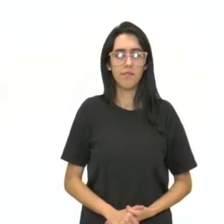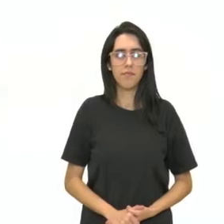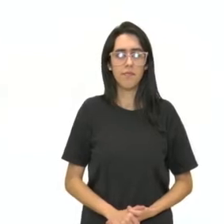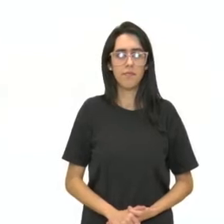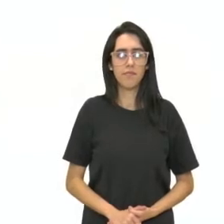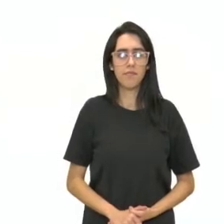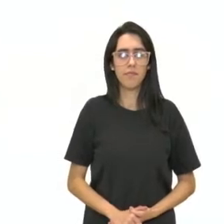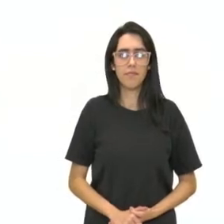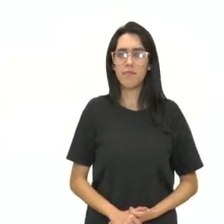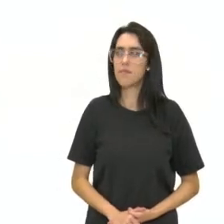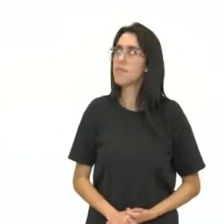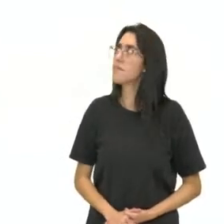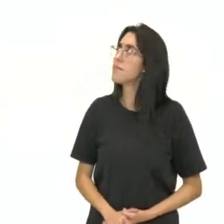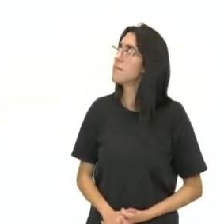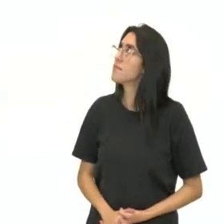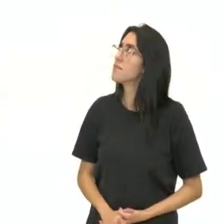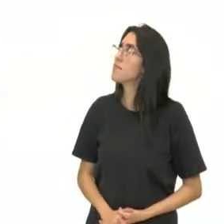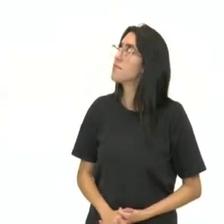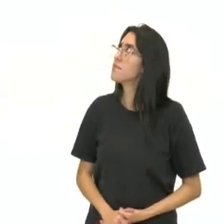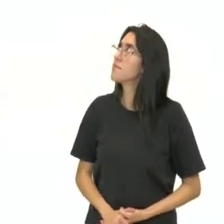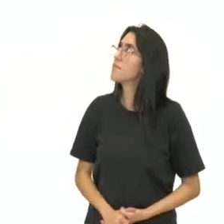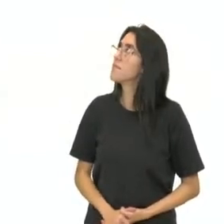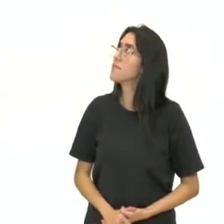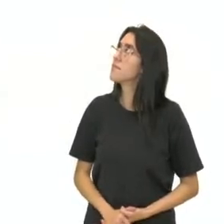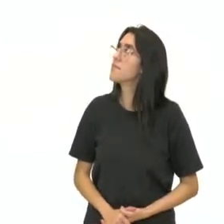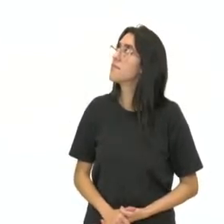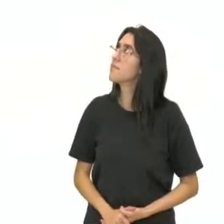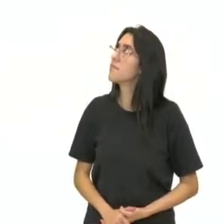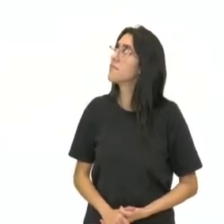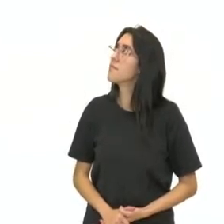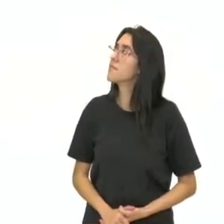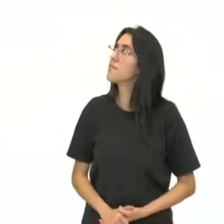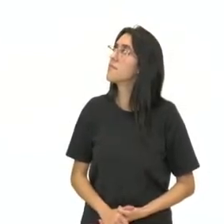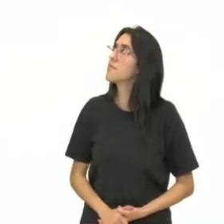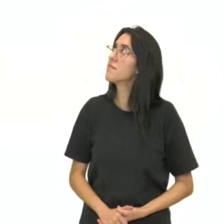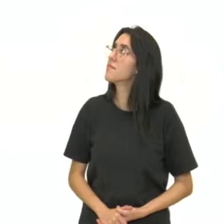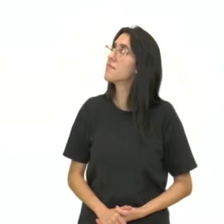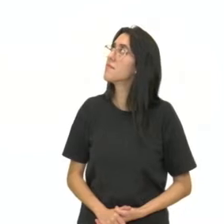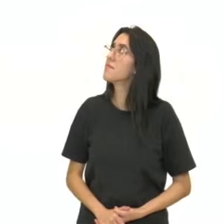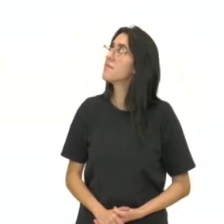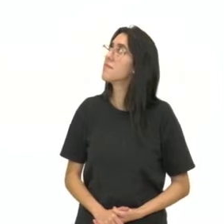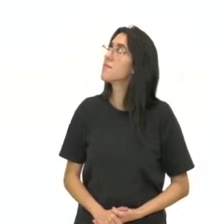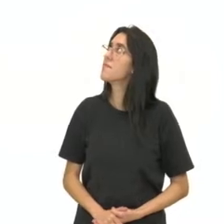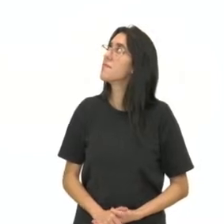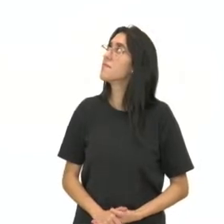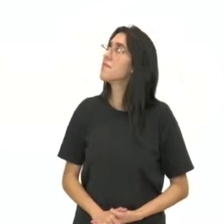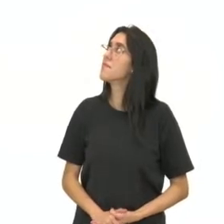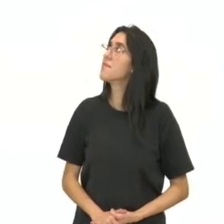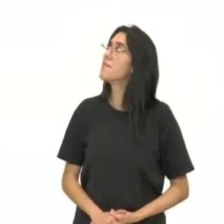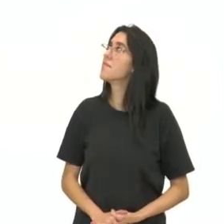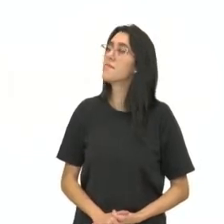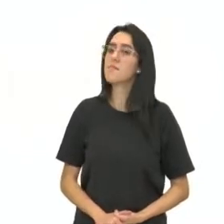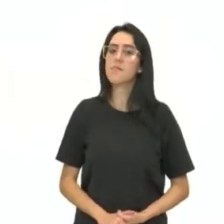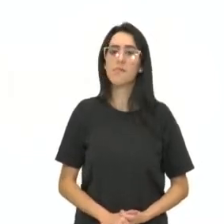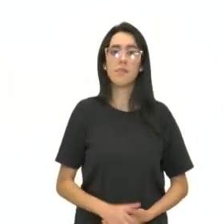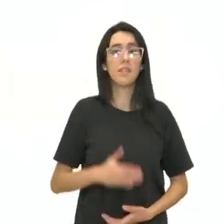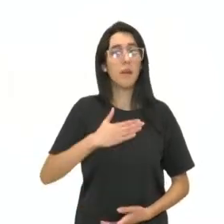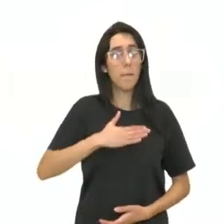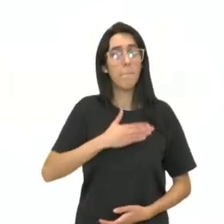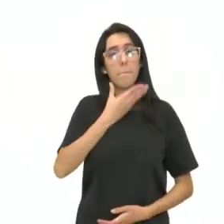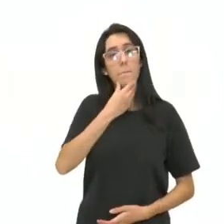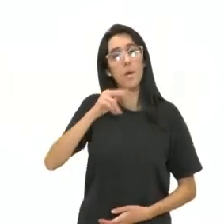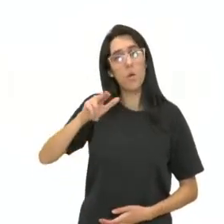hecho protestante, é um câmbio total e voluntário, né? O meu irmão agora é